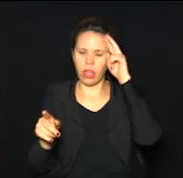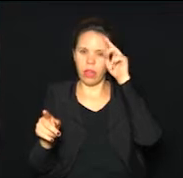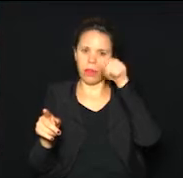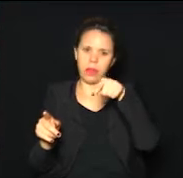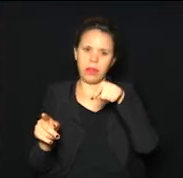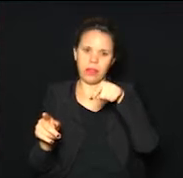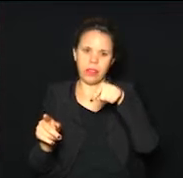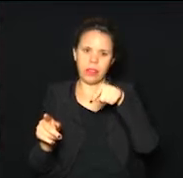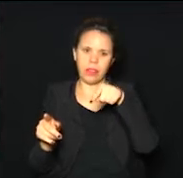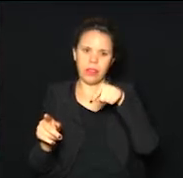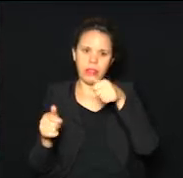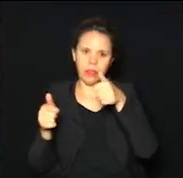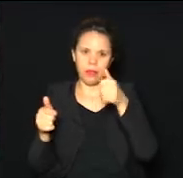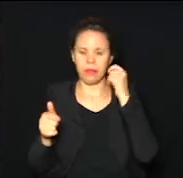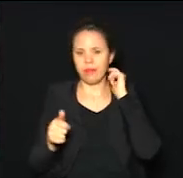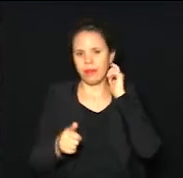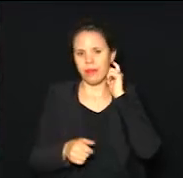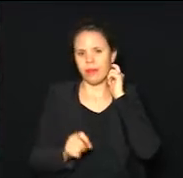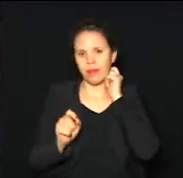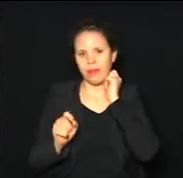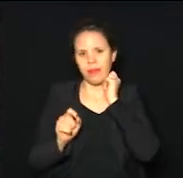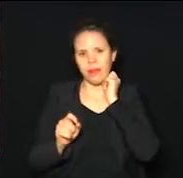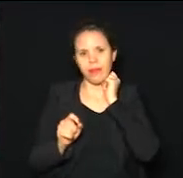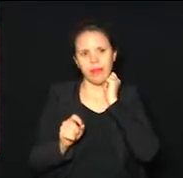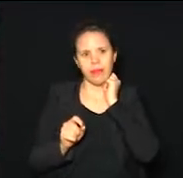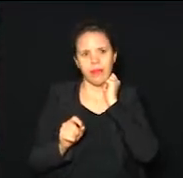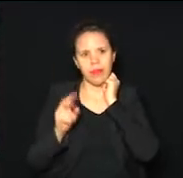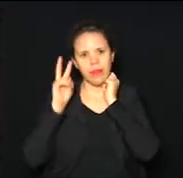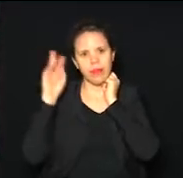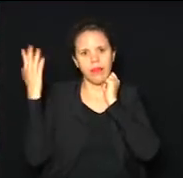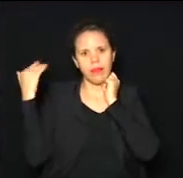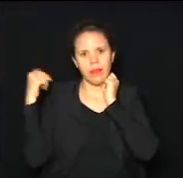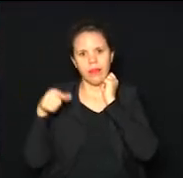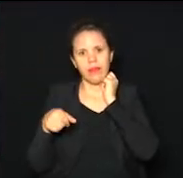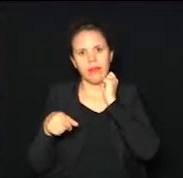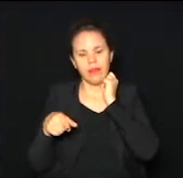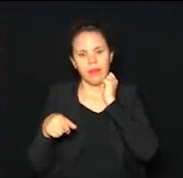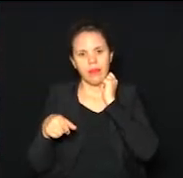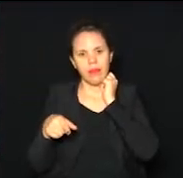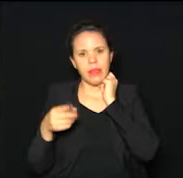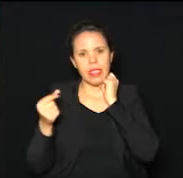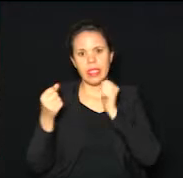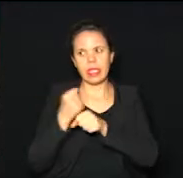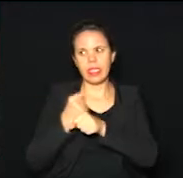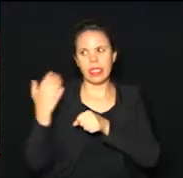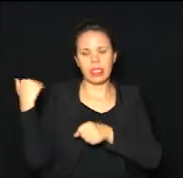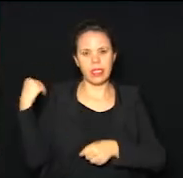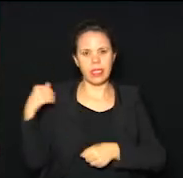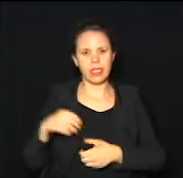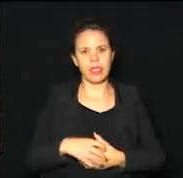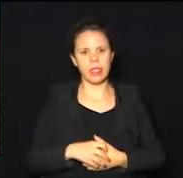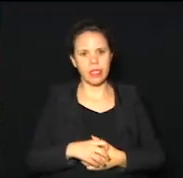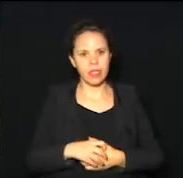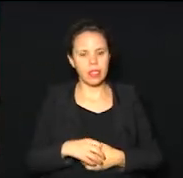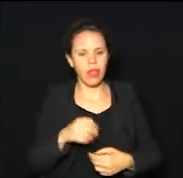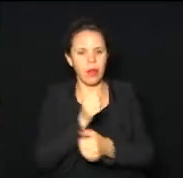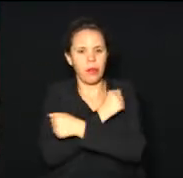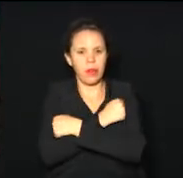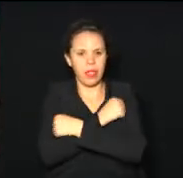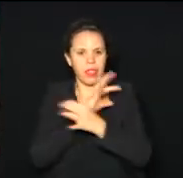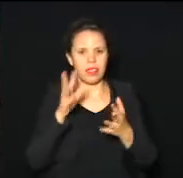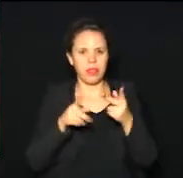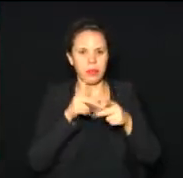você, tá? De quem? Eu não lembrava de você, faz muitos anos, né? Um abraço para